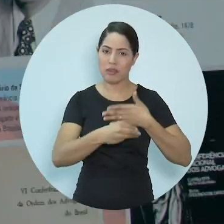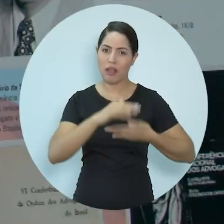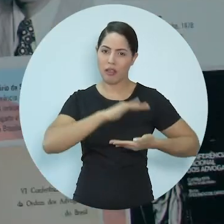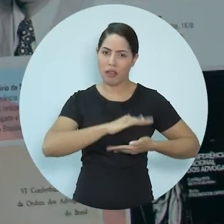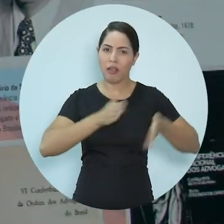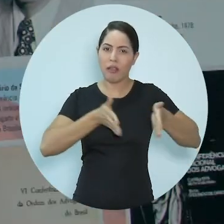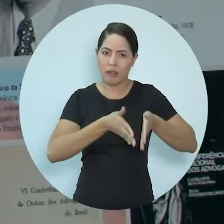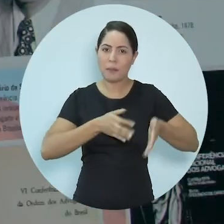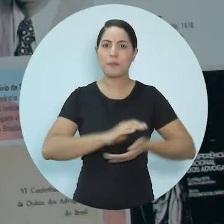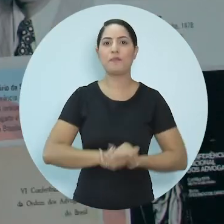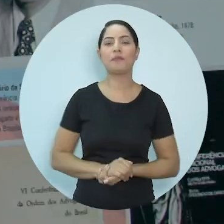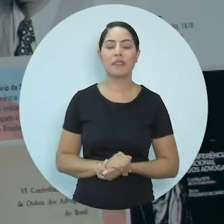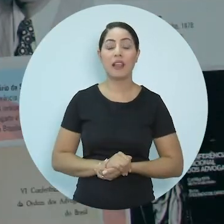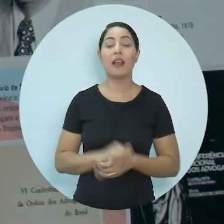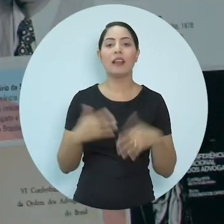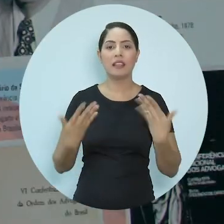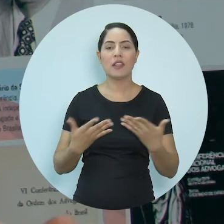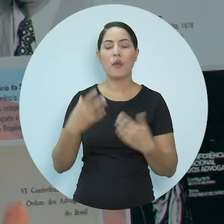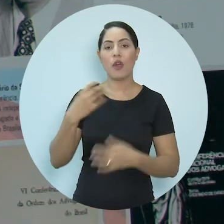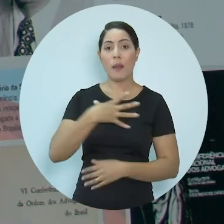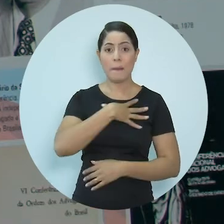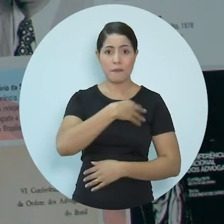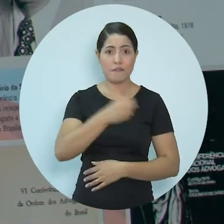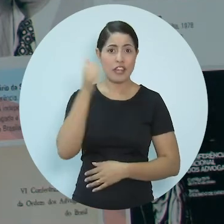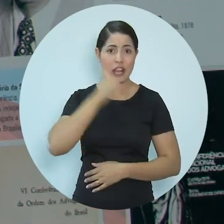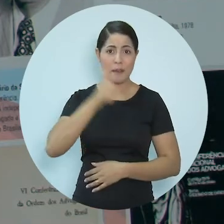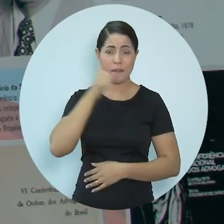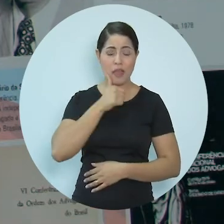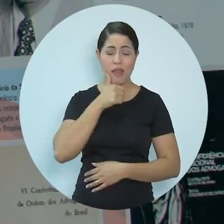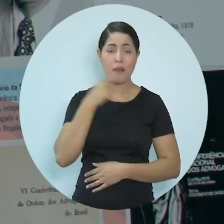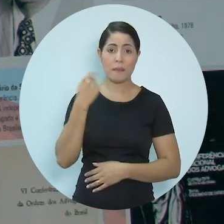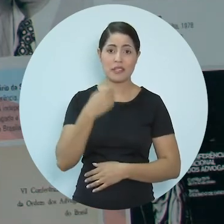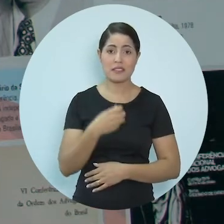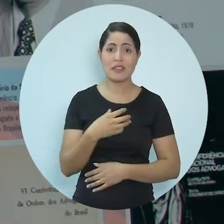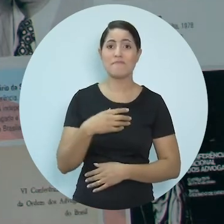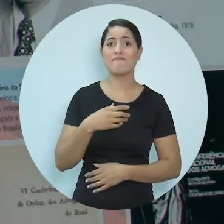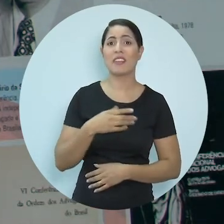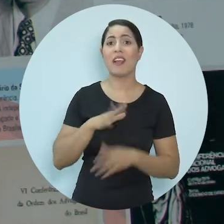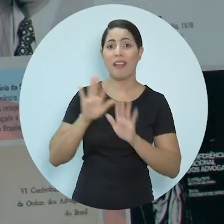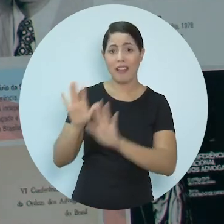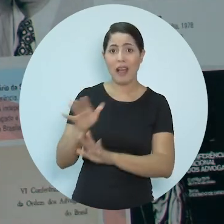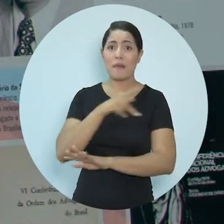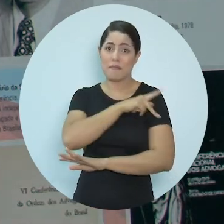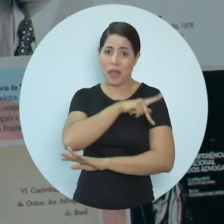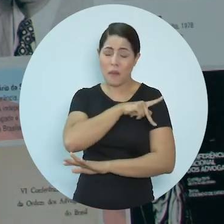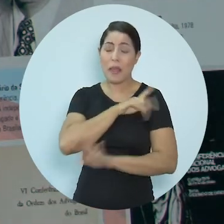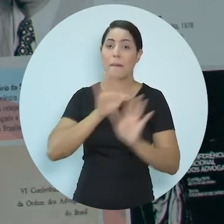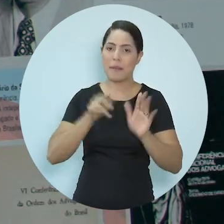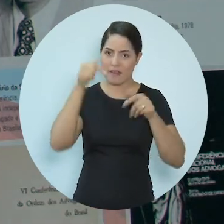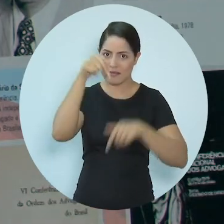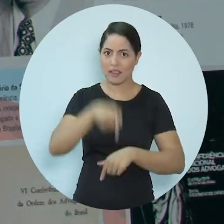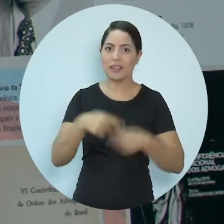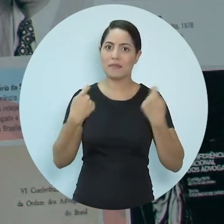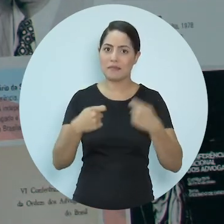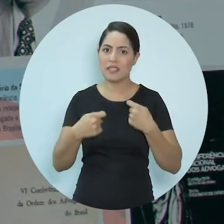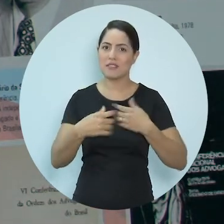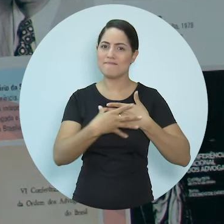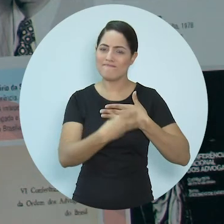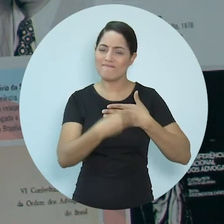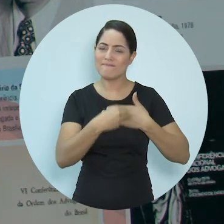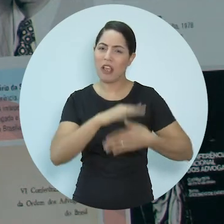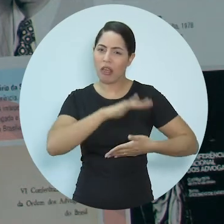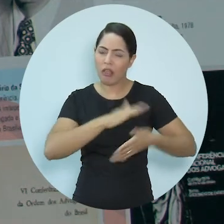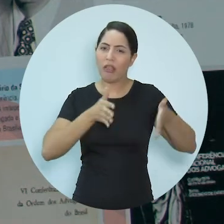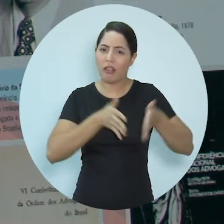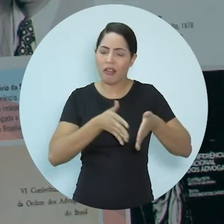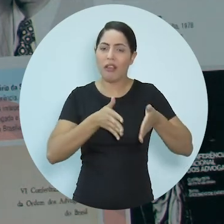leite. Não pude fazer essa viagem com a minha filha, tive que deixá-la no Piauí, mas eu ainda estou fazendo amamentação exclusiva. Então eu preciso desmamar, eu